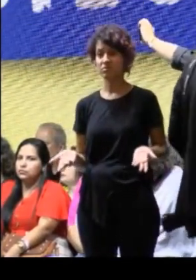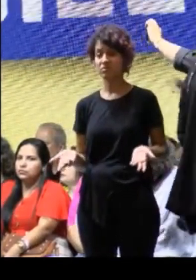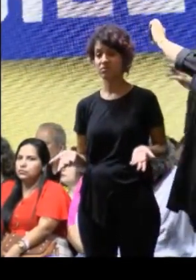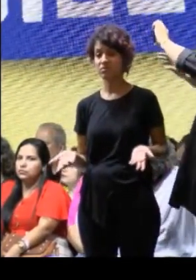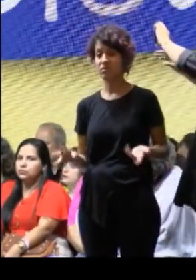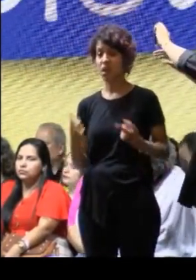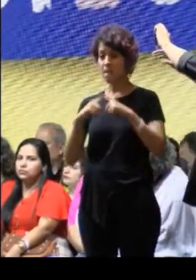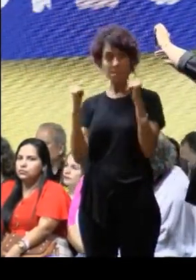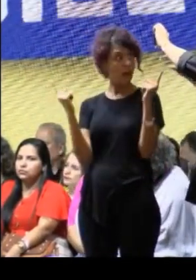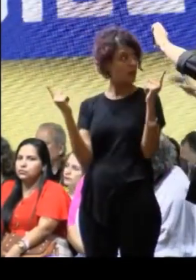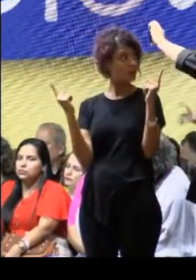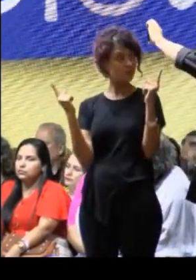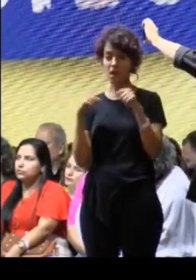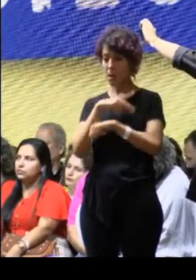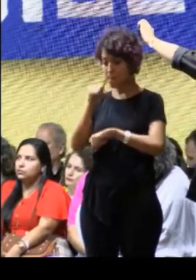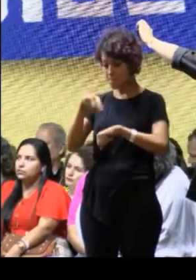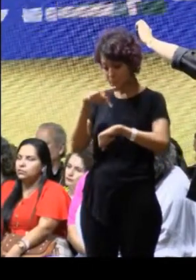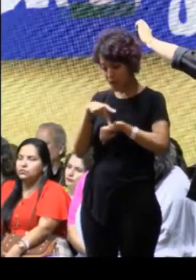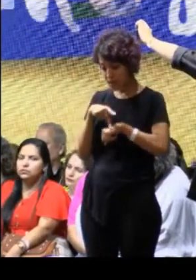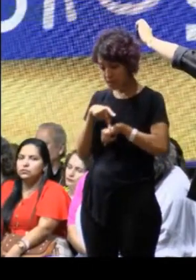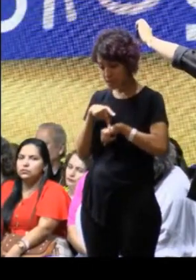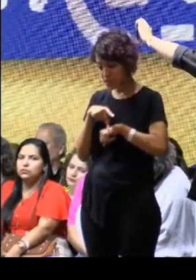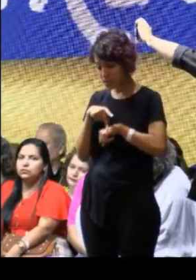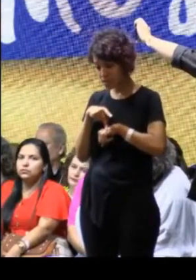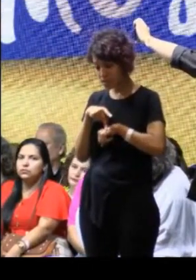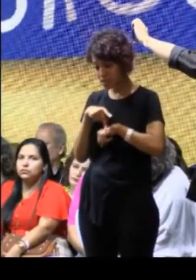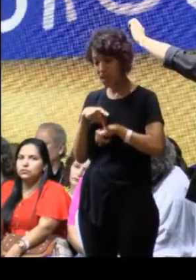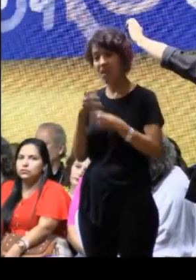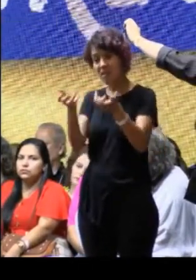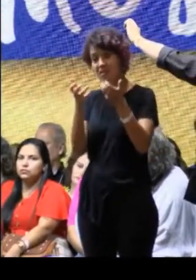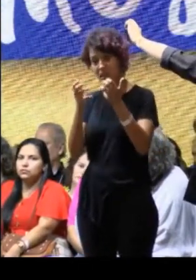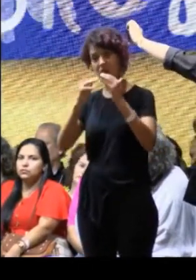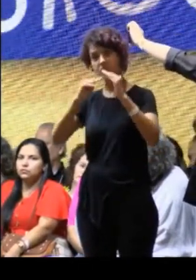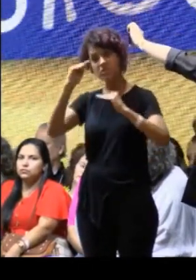este país quer superar a chaga imensa da